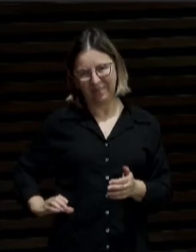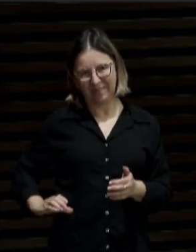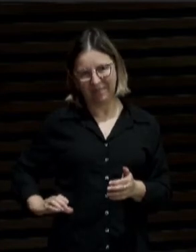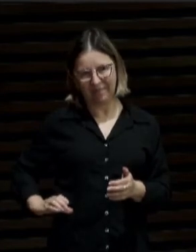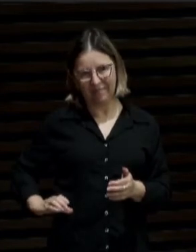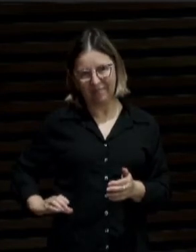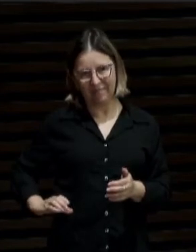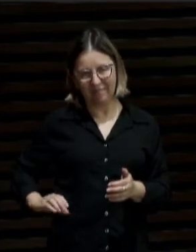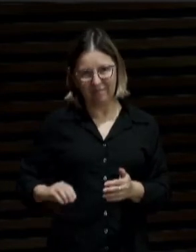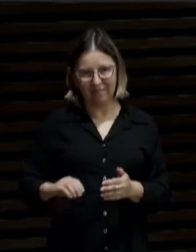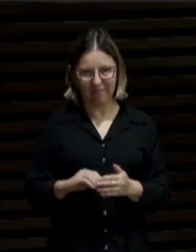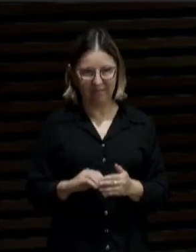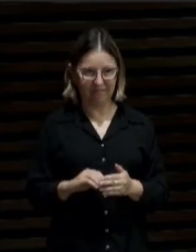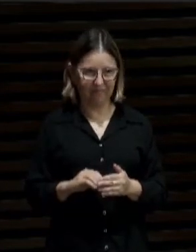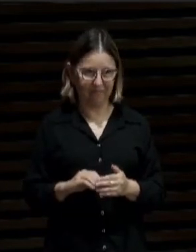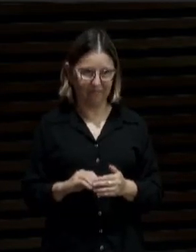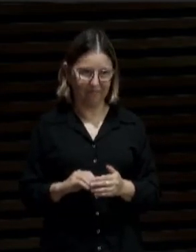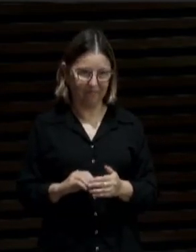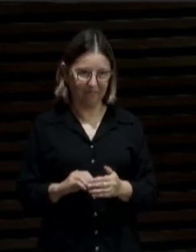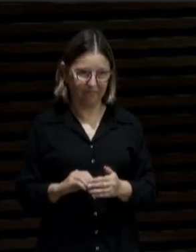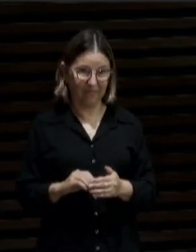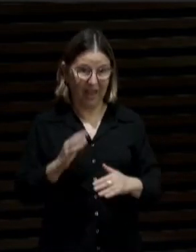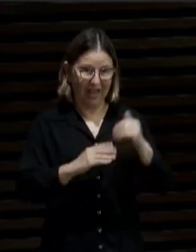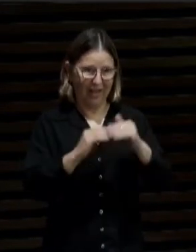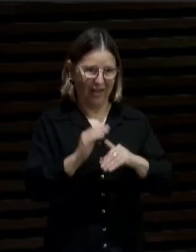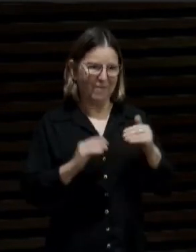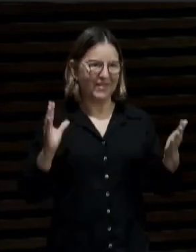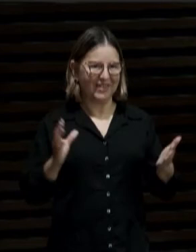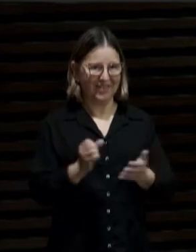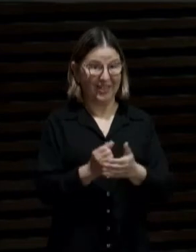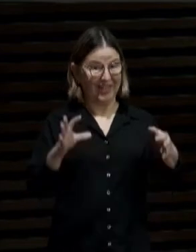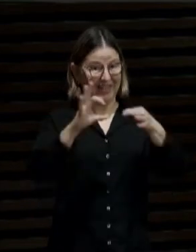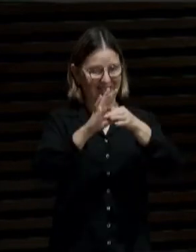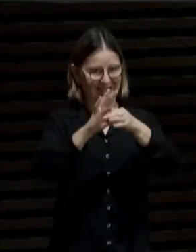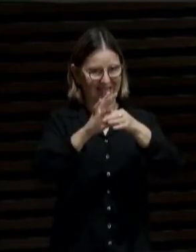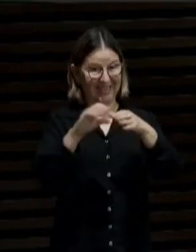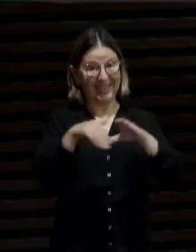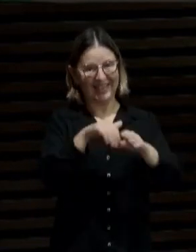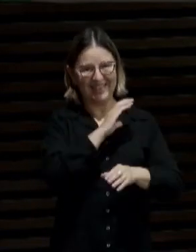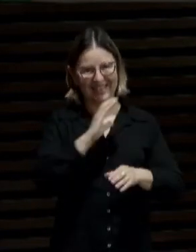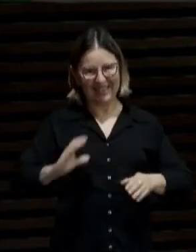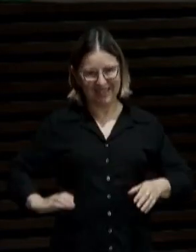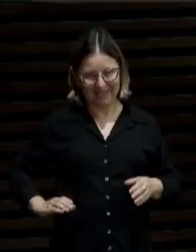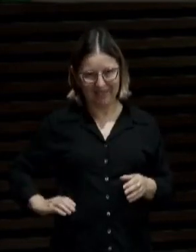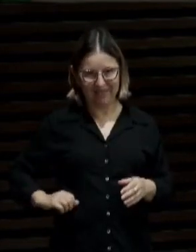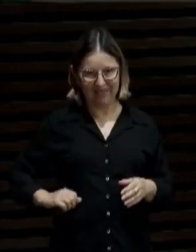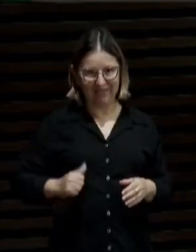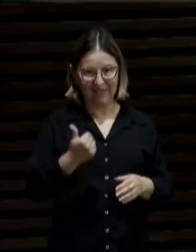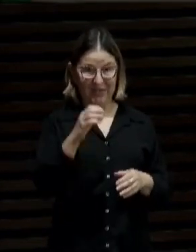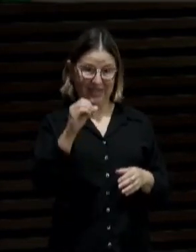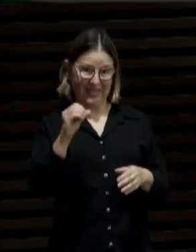Deus já estava mostrando para Abraão que a obra de salvação, a aliança que ele estava fazendo, era em Cristo, e era 100%